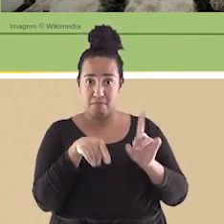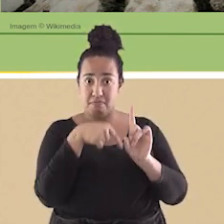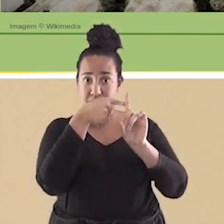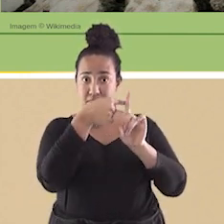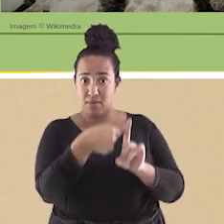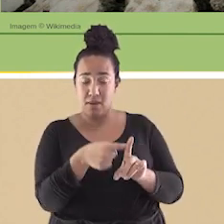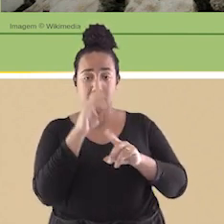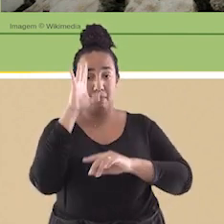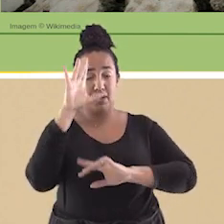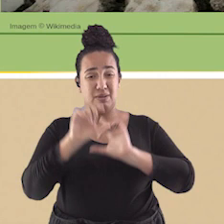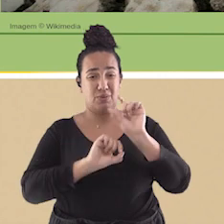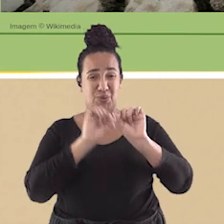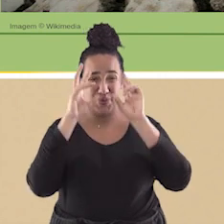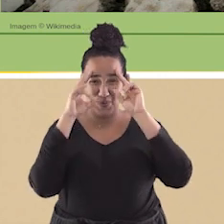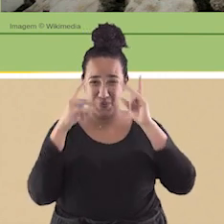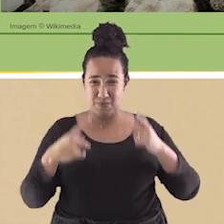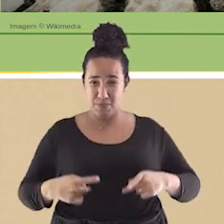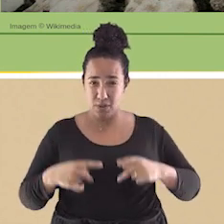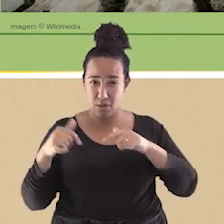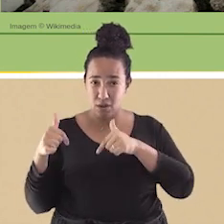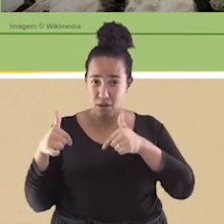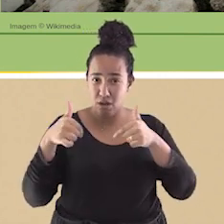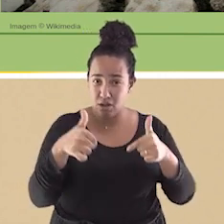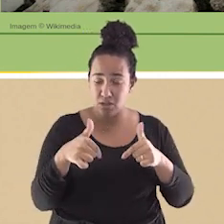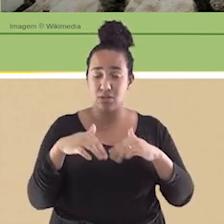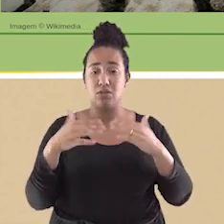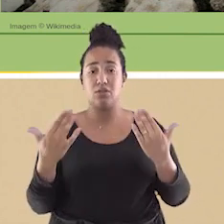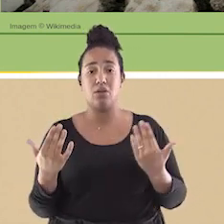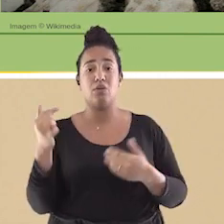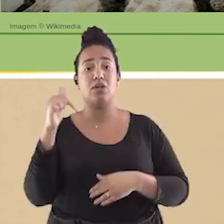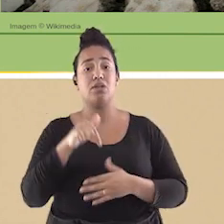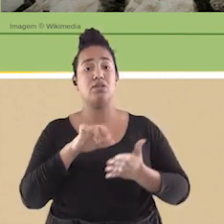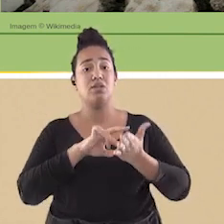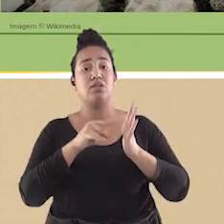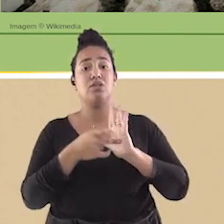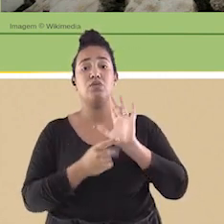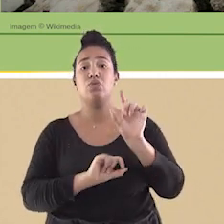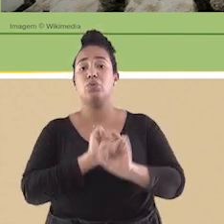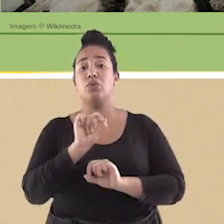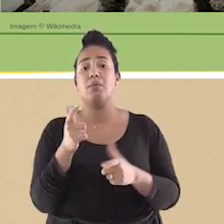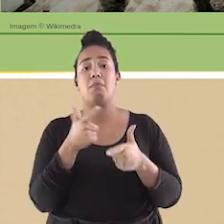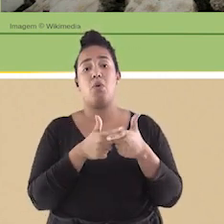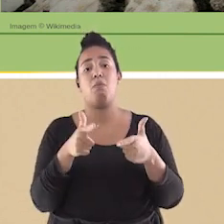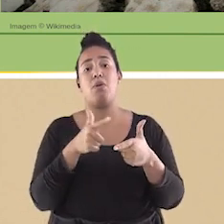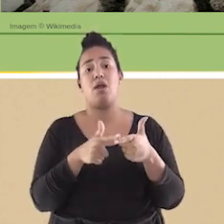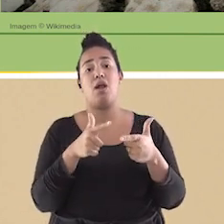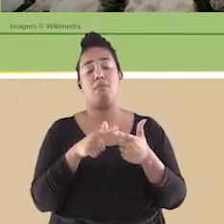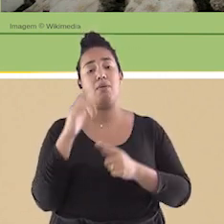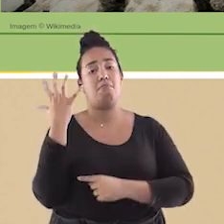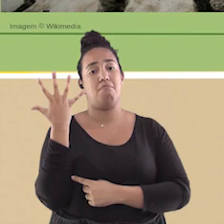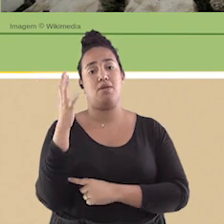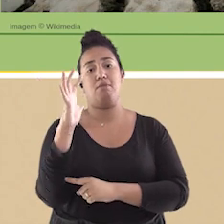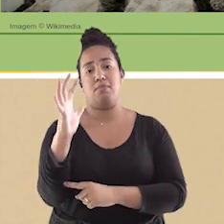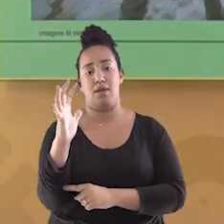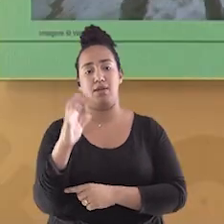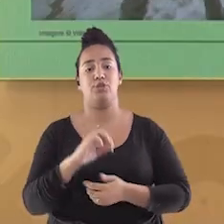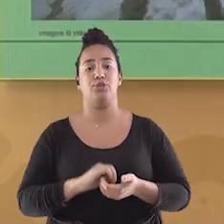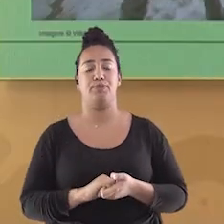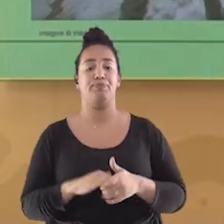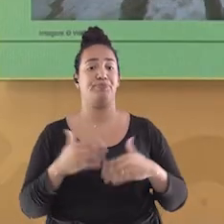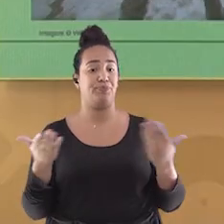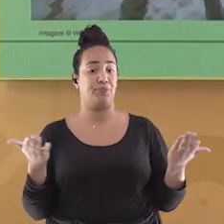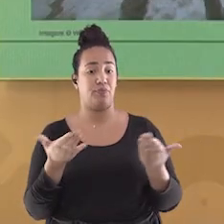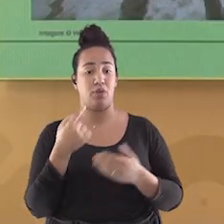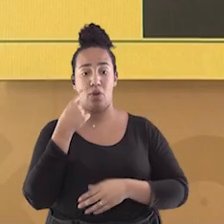principalmente por causa das ações humanas, ela entra na lista dos grandes problemas ambientais da humanidade.